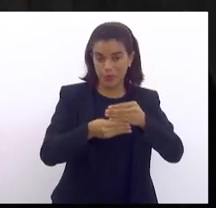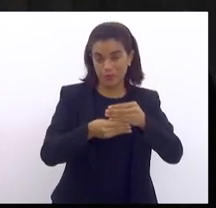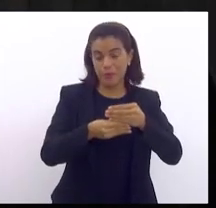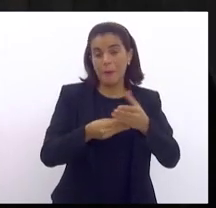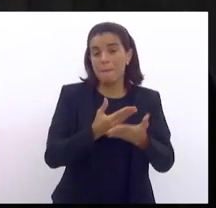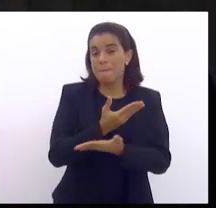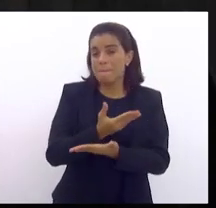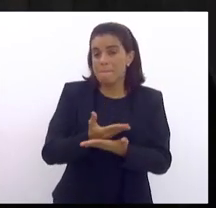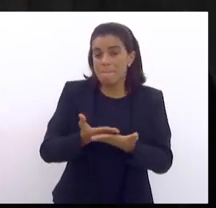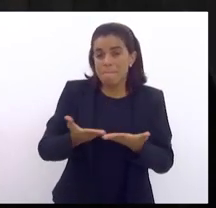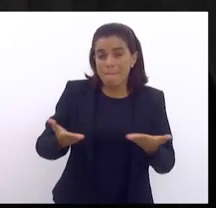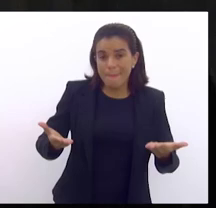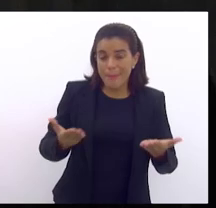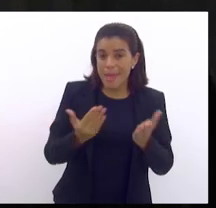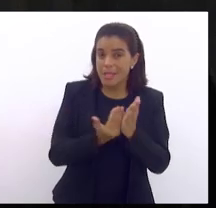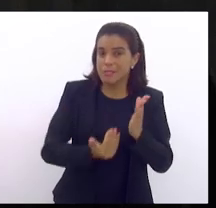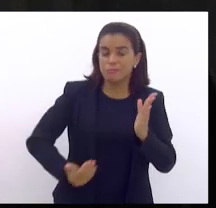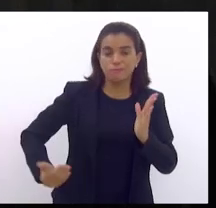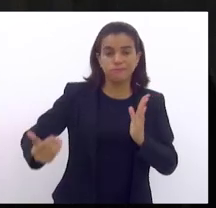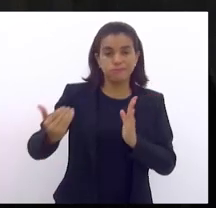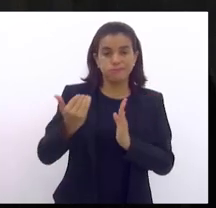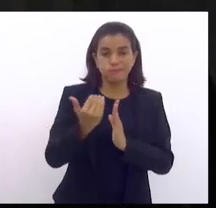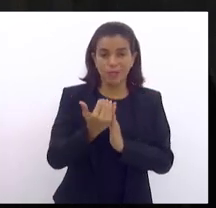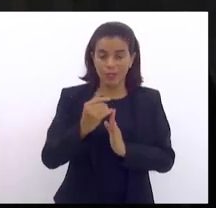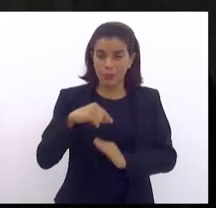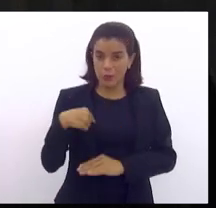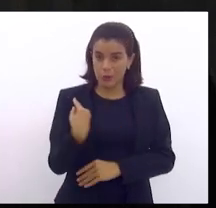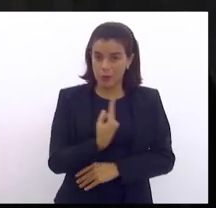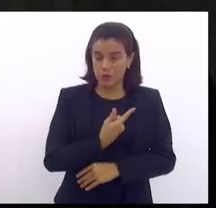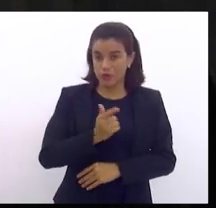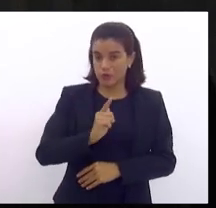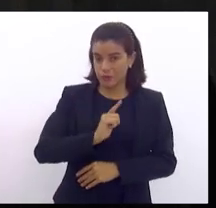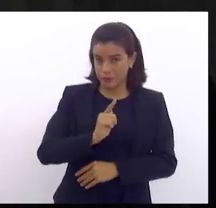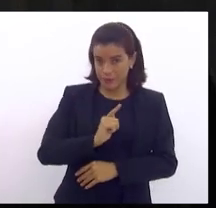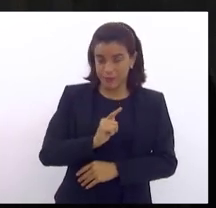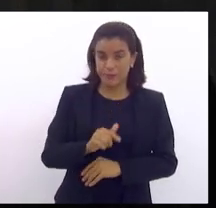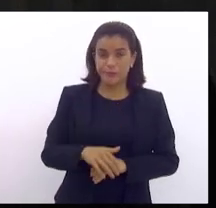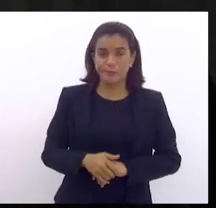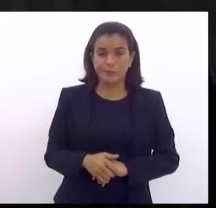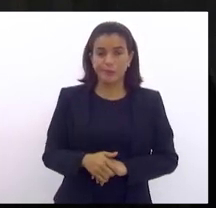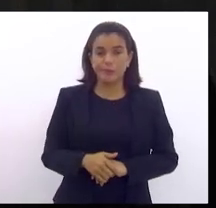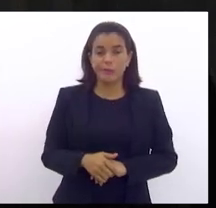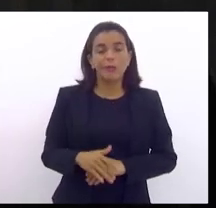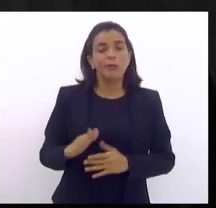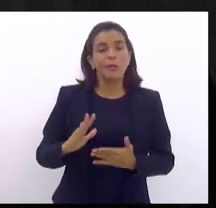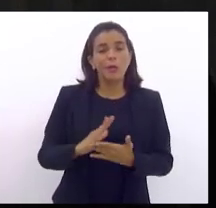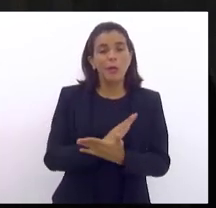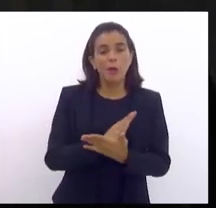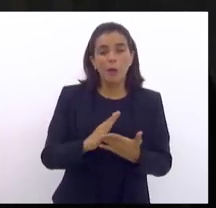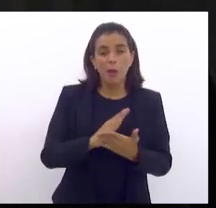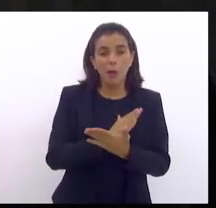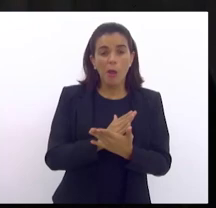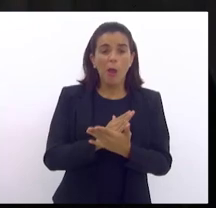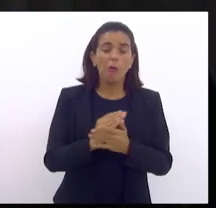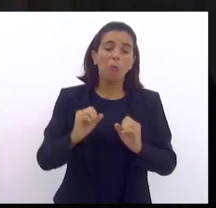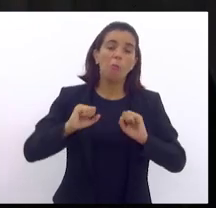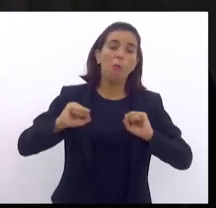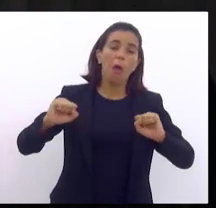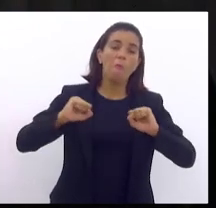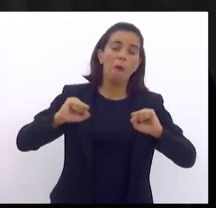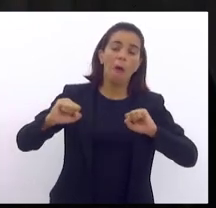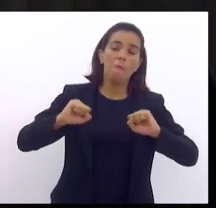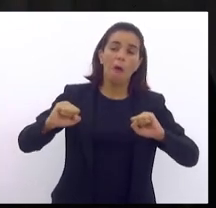perdas absurdas que tivemos, que os bravateiros de plantão não falam sobre elas.